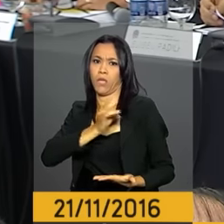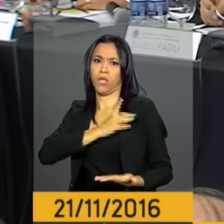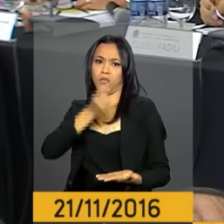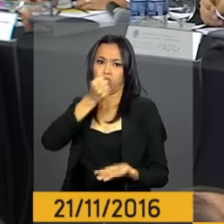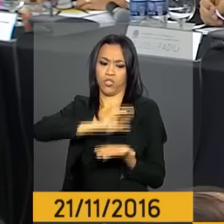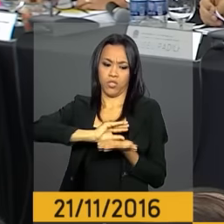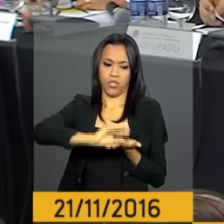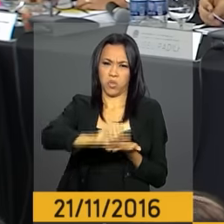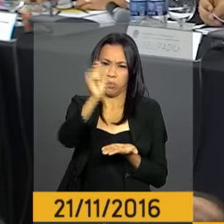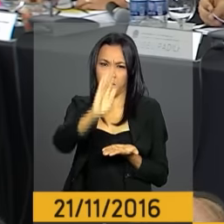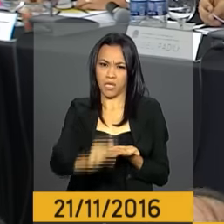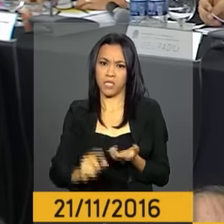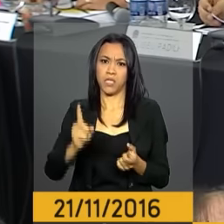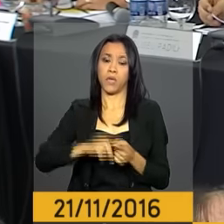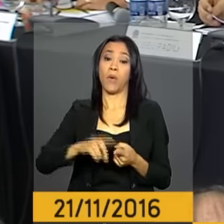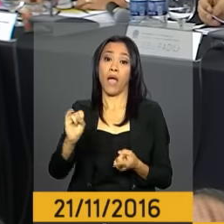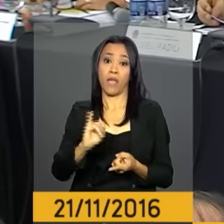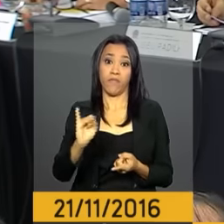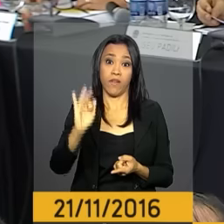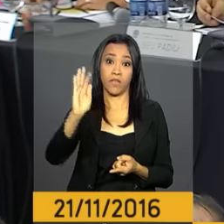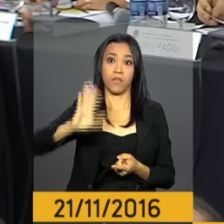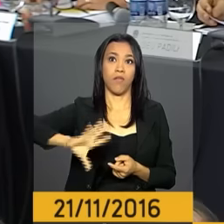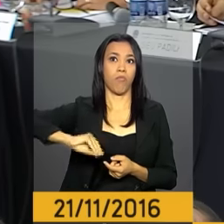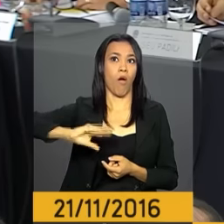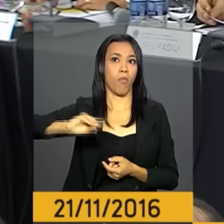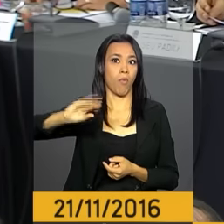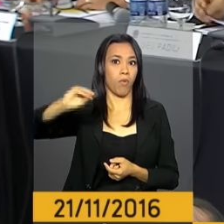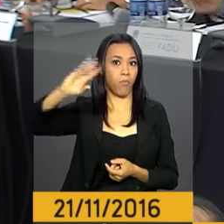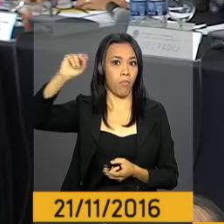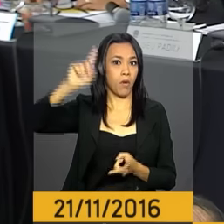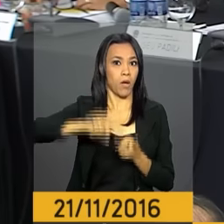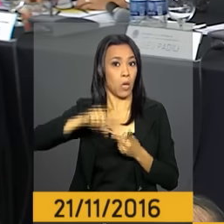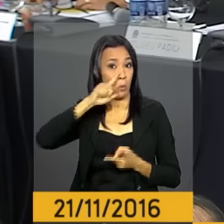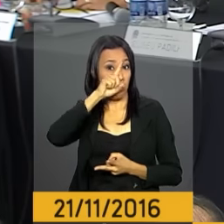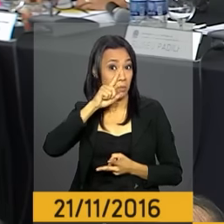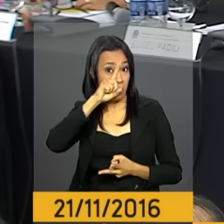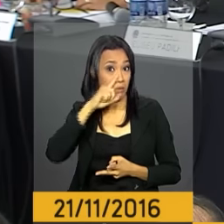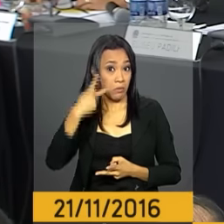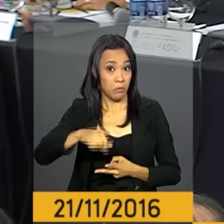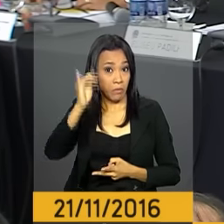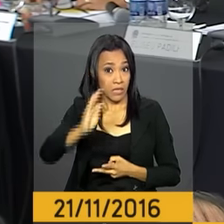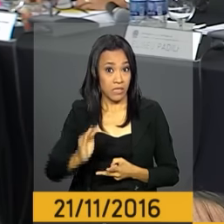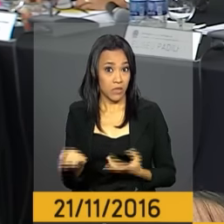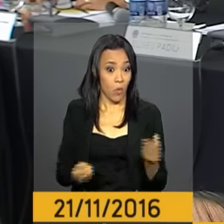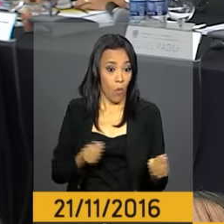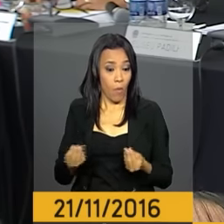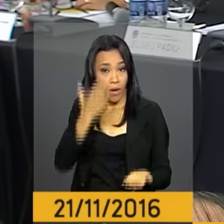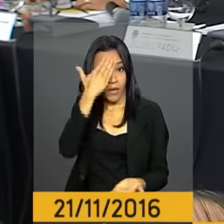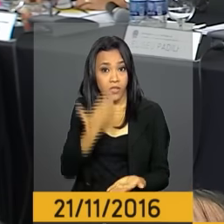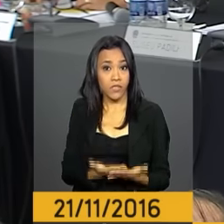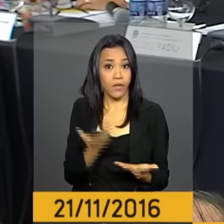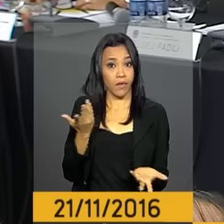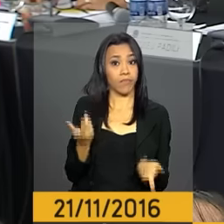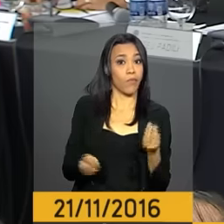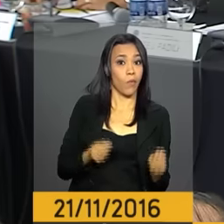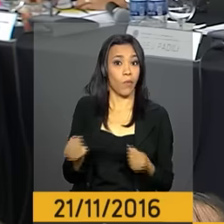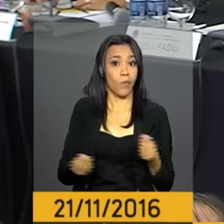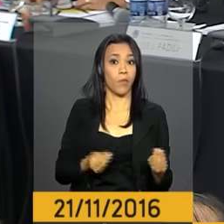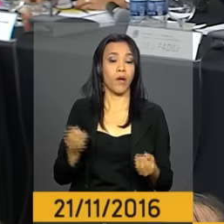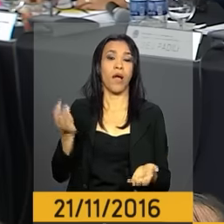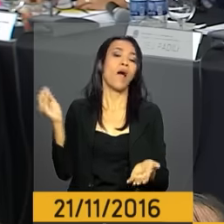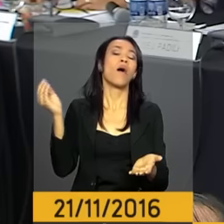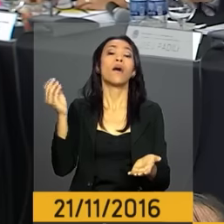subiu, o risco Brasil disparou. O dado mais dramático, porque é a tônica do nosso governo, é o